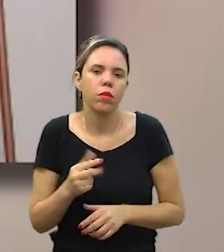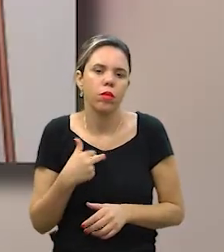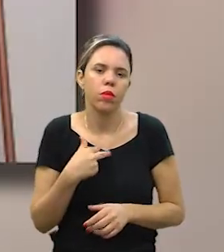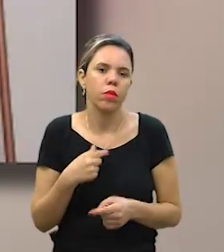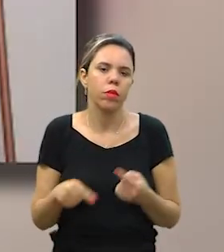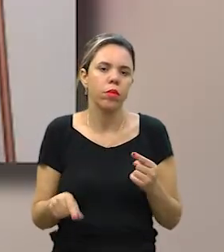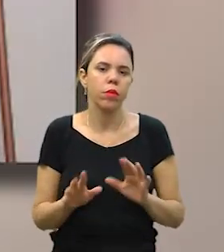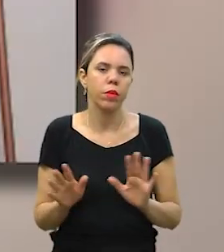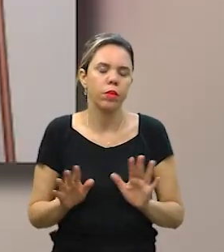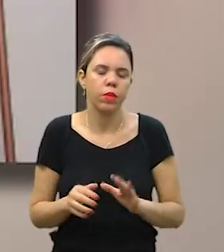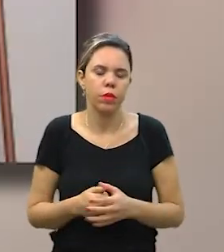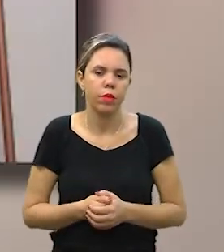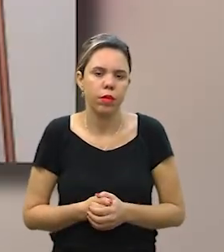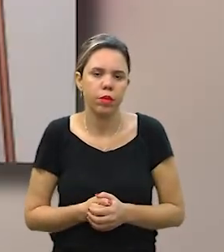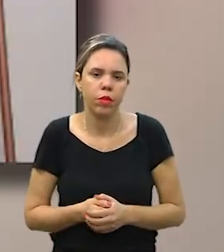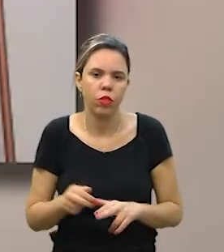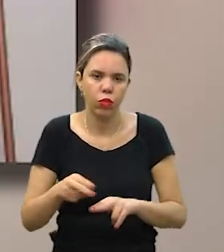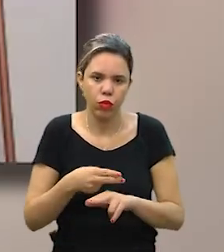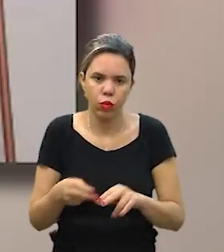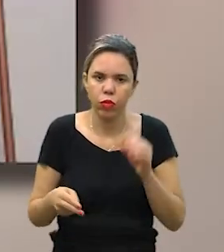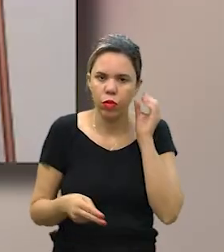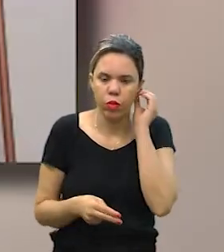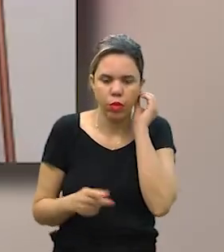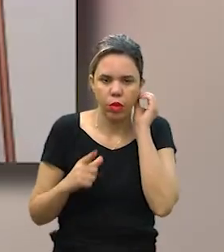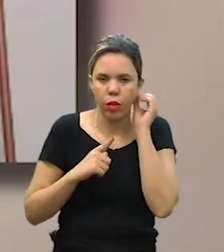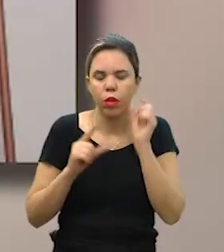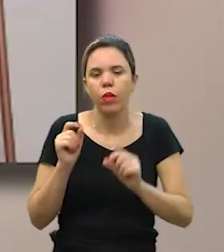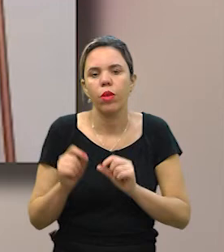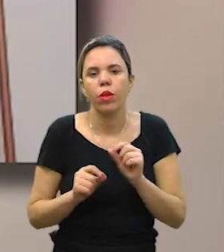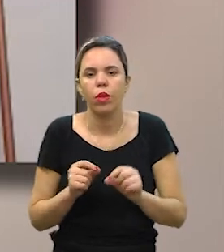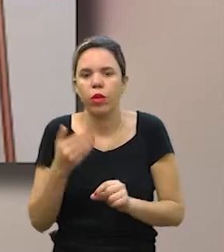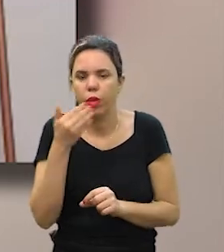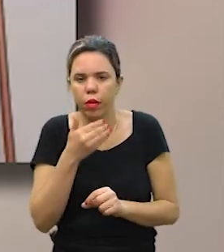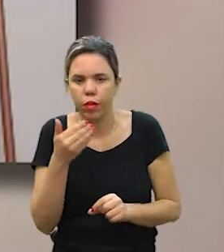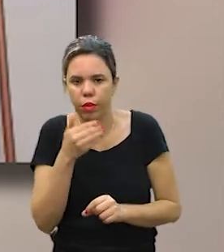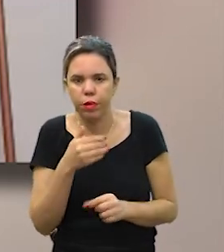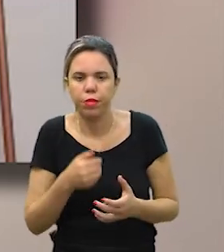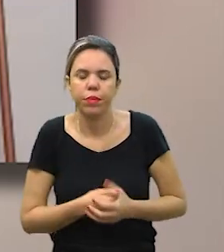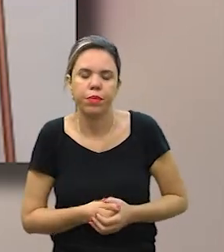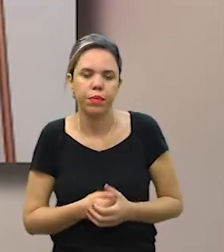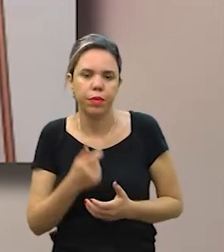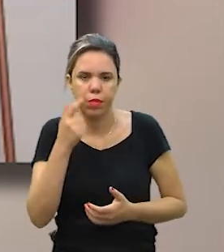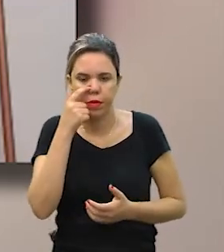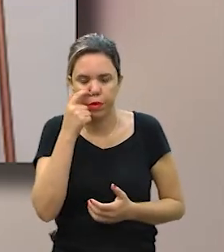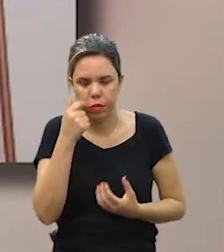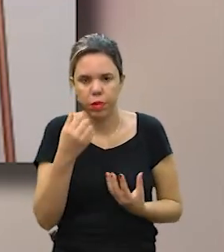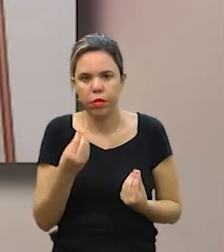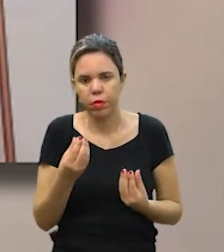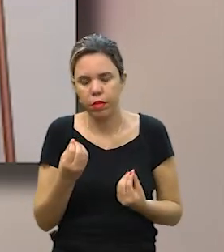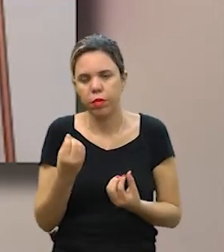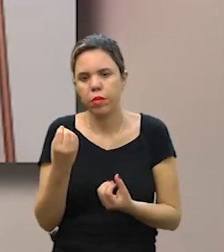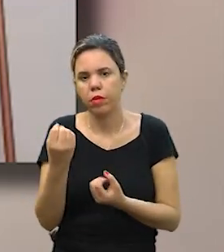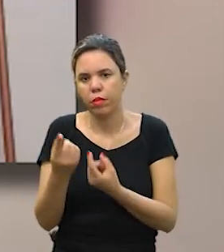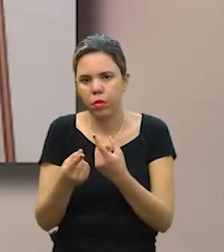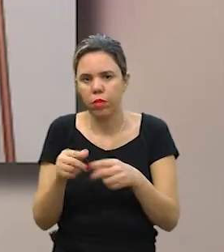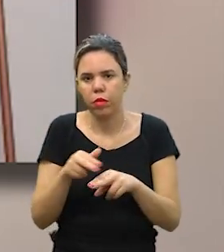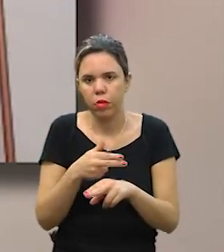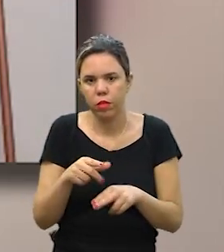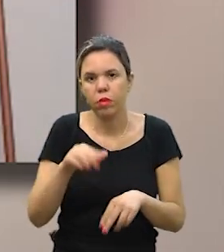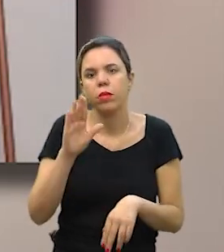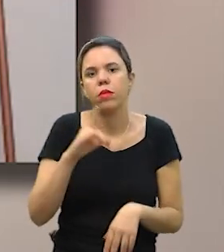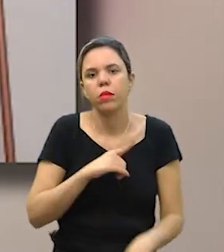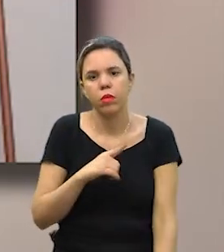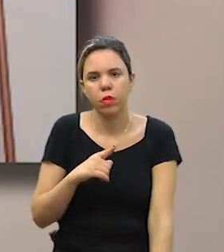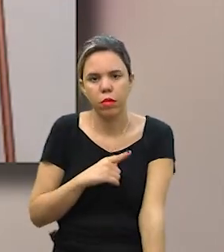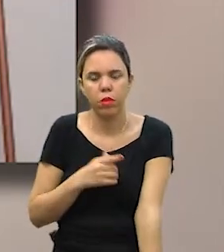Não, não, Viviane. O chocolate, ele vai ter o quê? O açúcar, né? Em muitos chocolates, ele vai ter